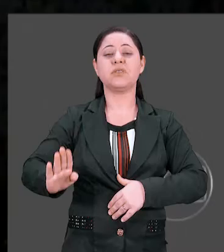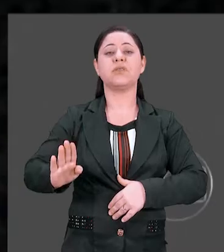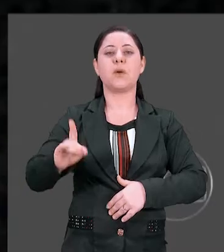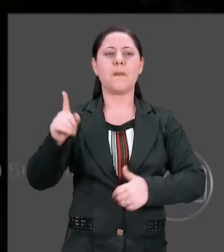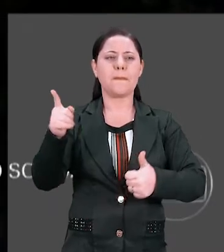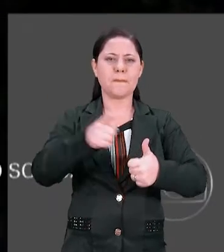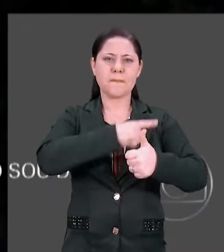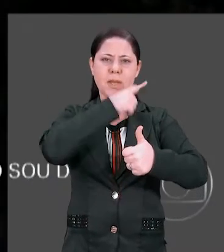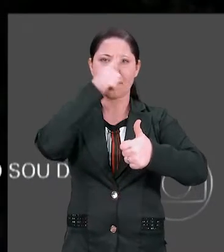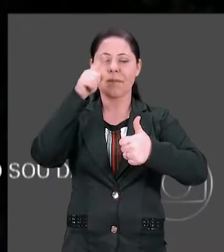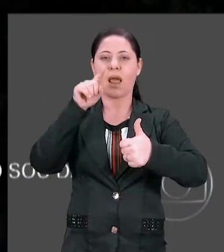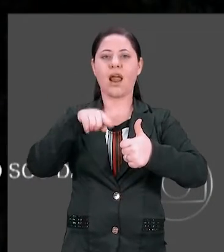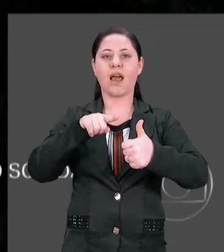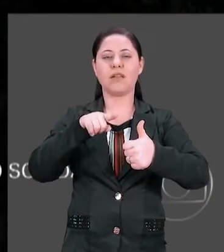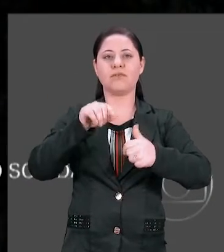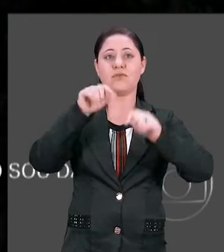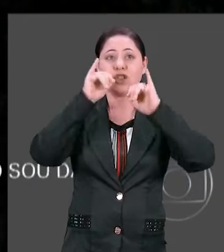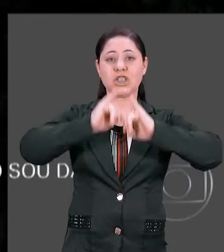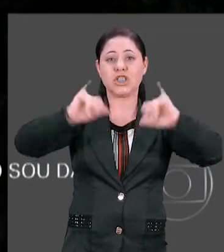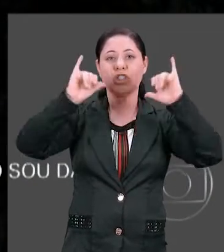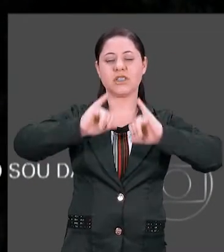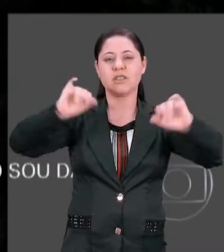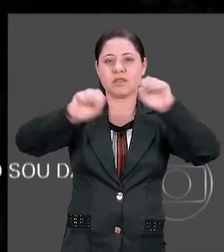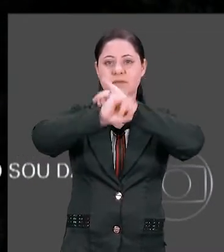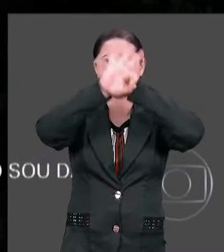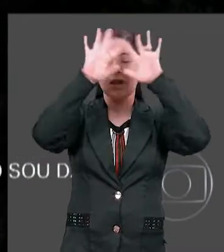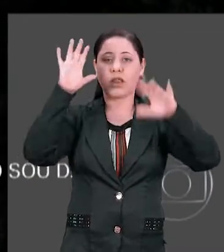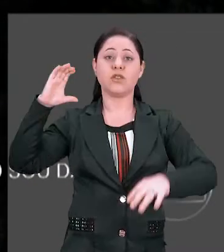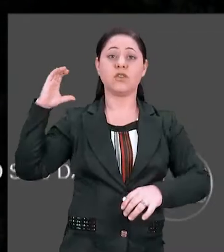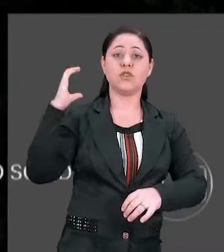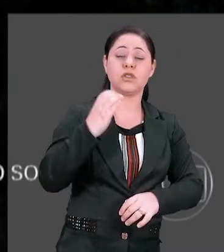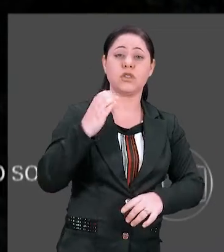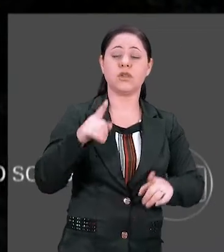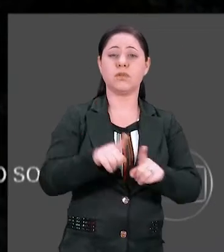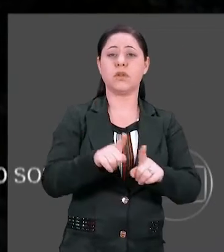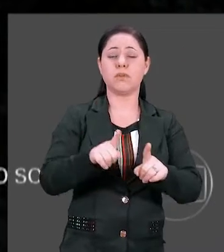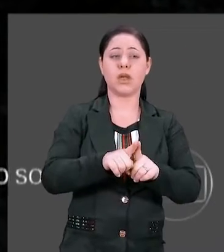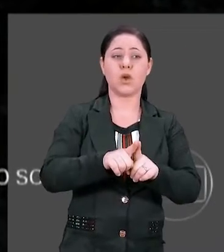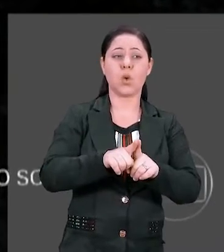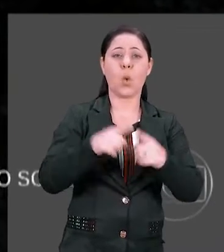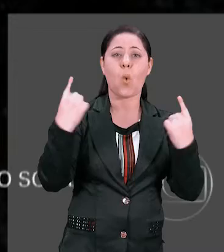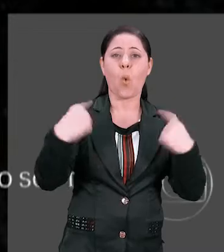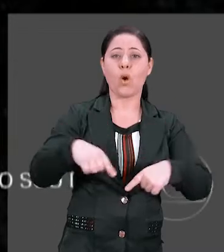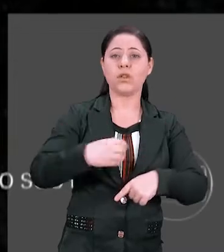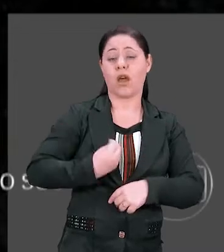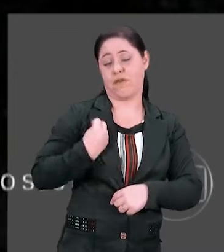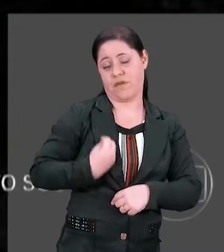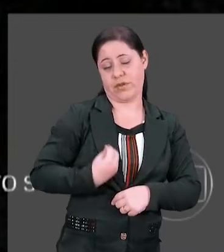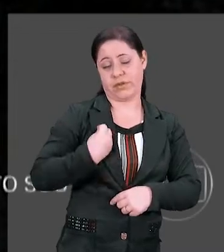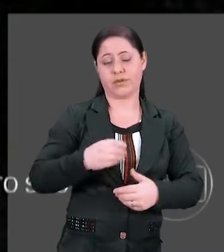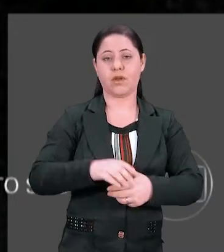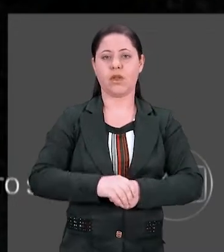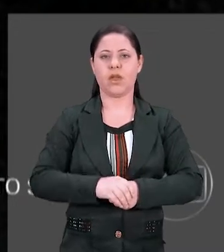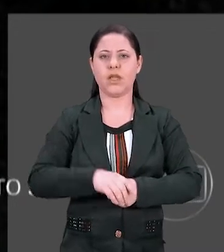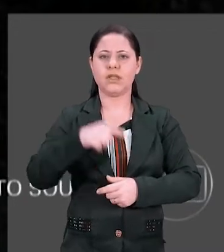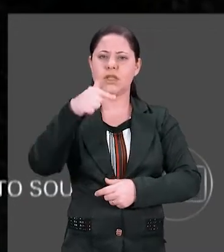com o 1º lugar no índice de esclarecimento de crimes contra a vida. Com um número